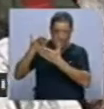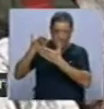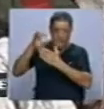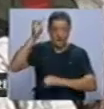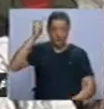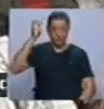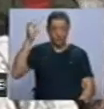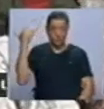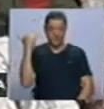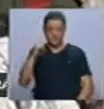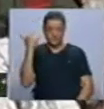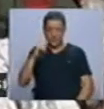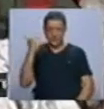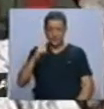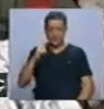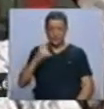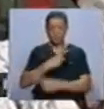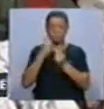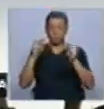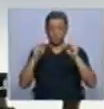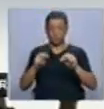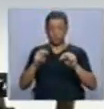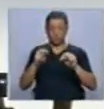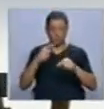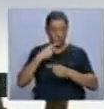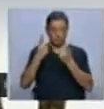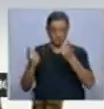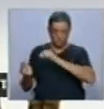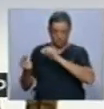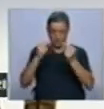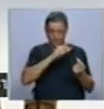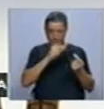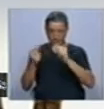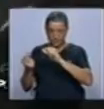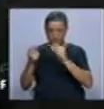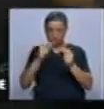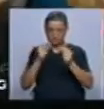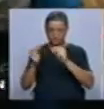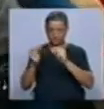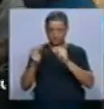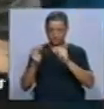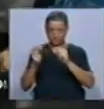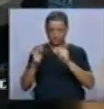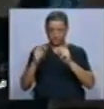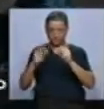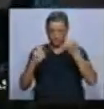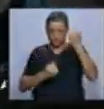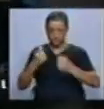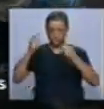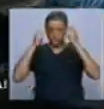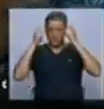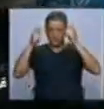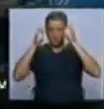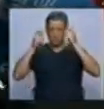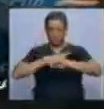estas imagens. Porquê é que nós trazemos isto? Porque está-se a assistir a um debate lindíssimo que passa pelo seguinte: estas manifestações estão a tentar